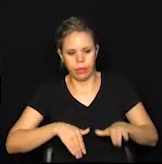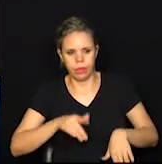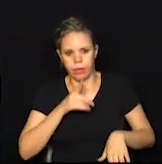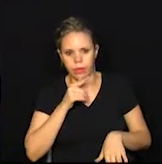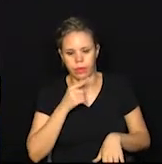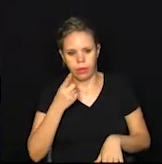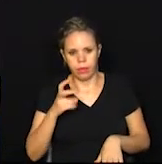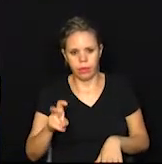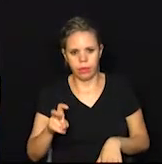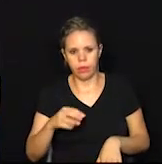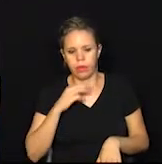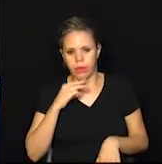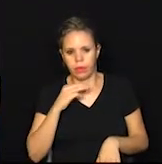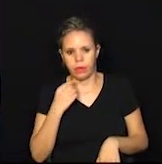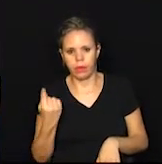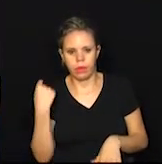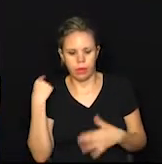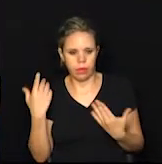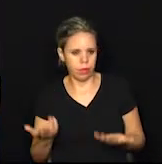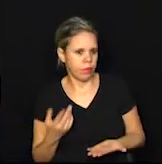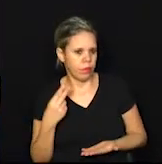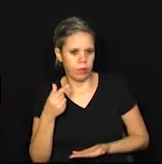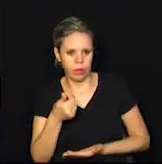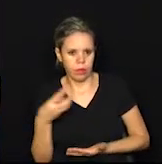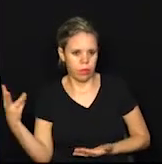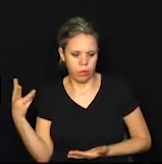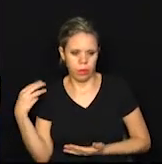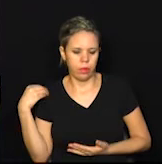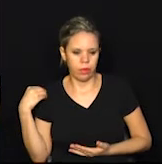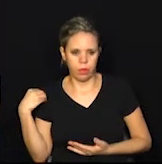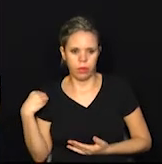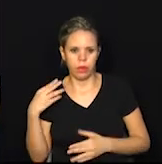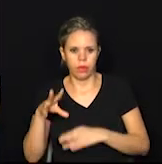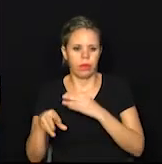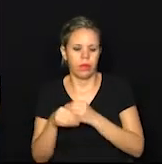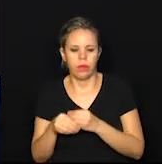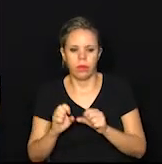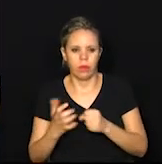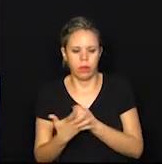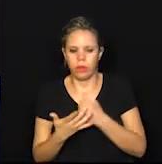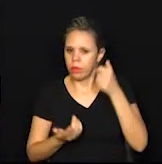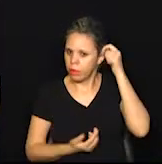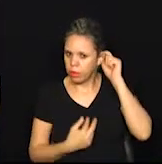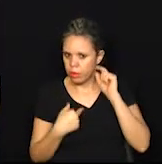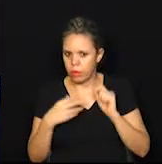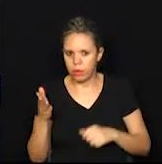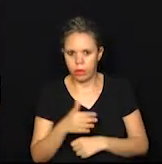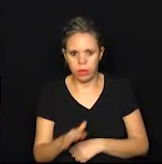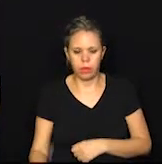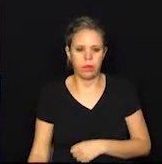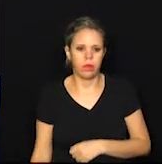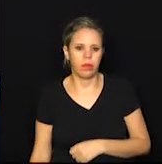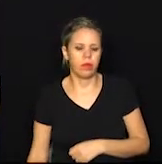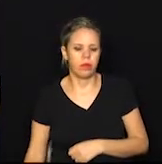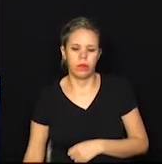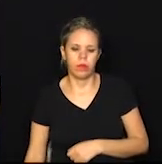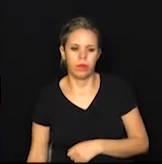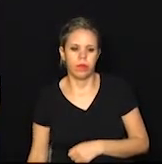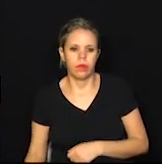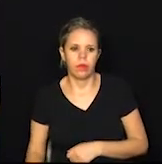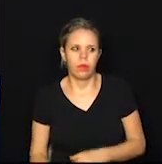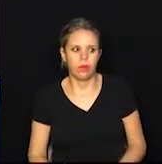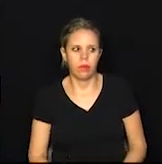15 de março, e dia 13 foi instalada a pandemia e tivemos que cancelar, e era o momento que a gente